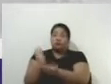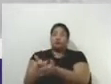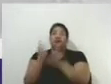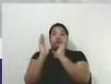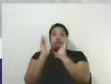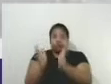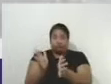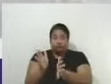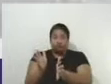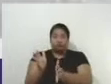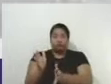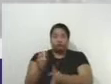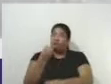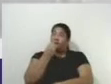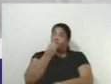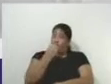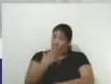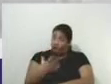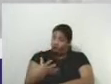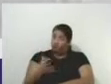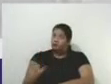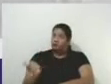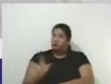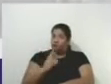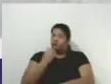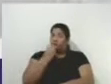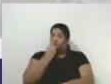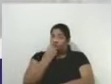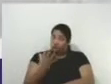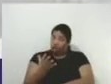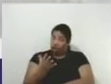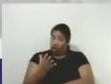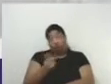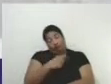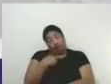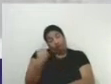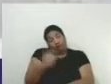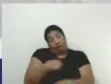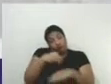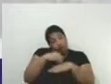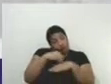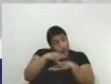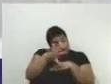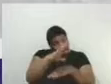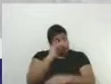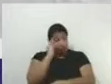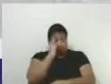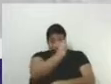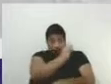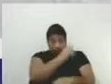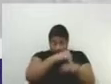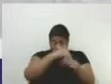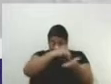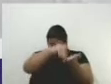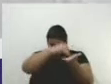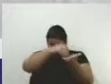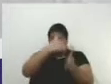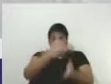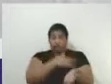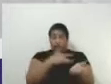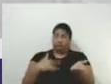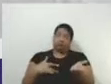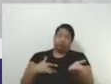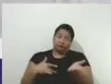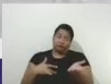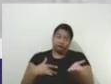Fica aqui a nossa contribuição, a nossa sugestão para a nossa Secretaria de Saúde, bem como um outro que nós fizemos,